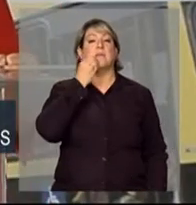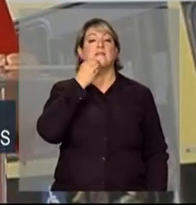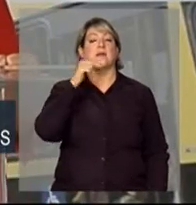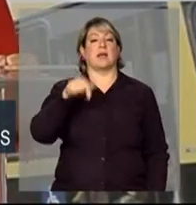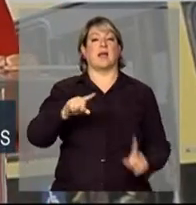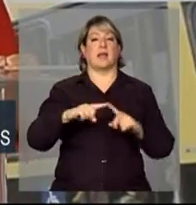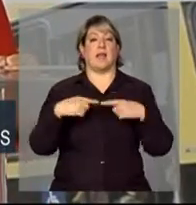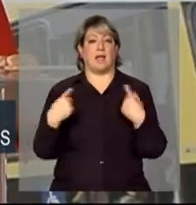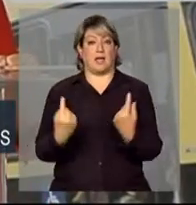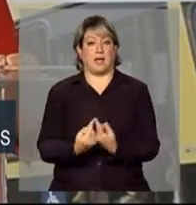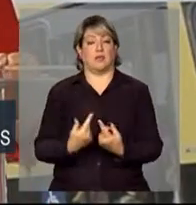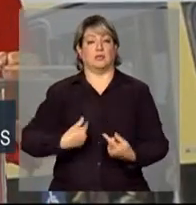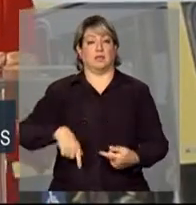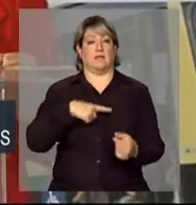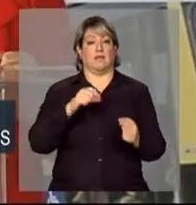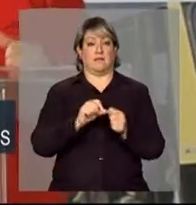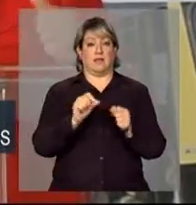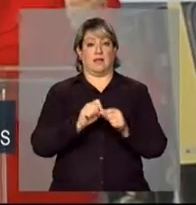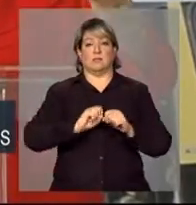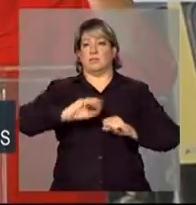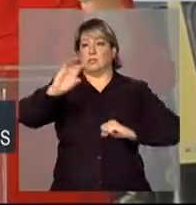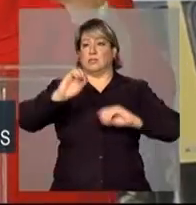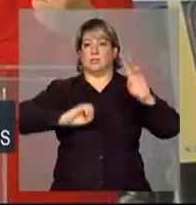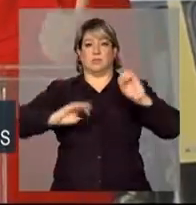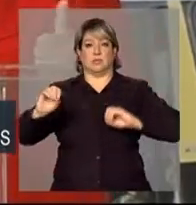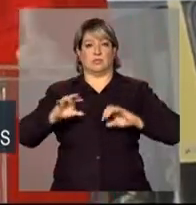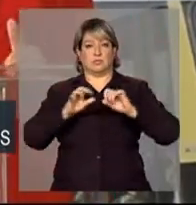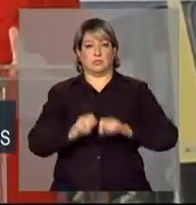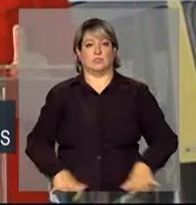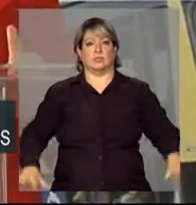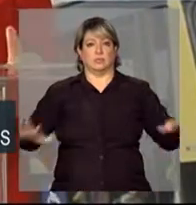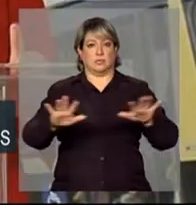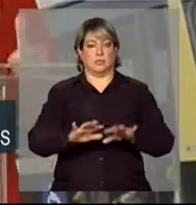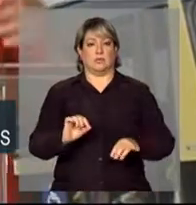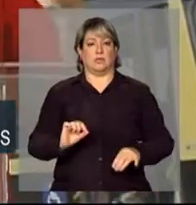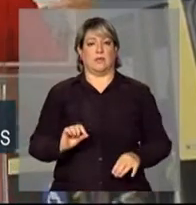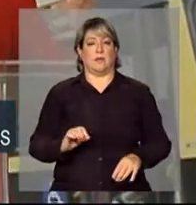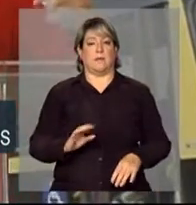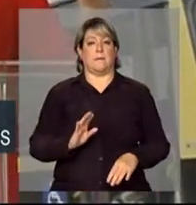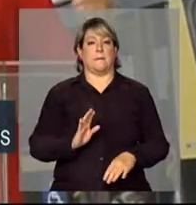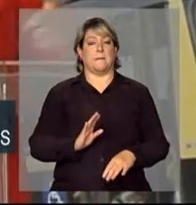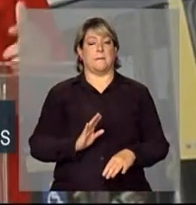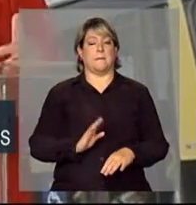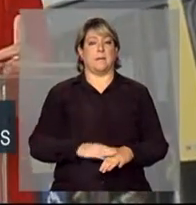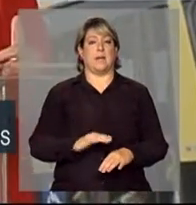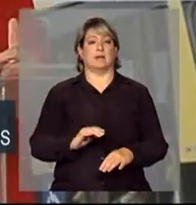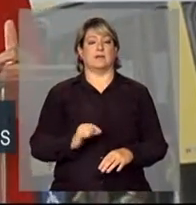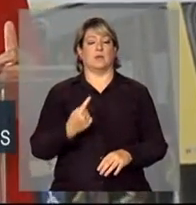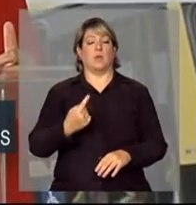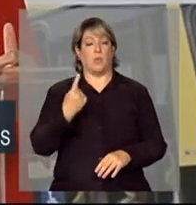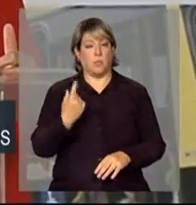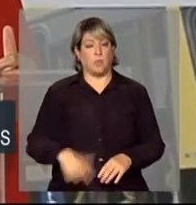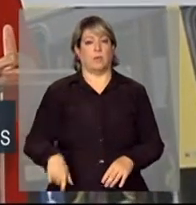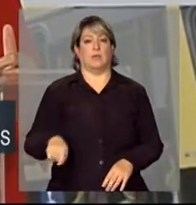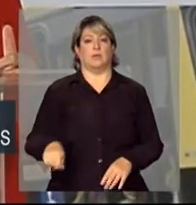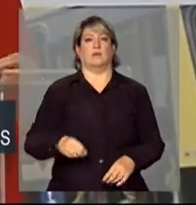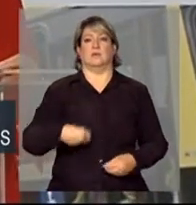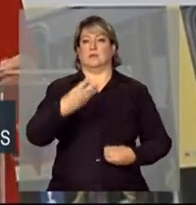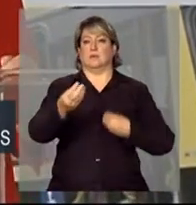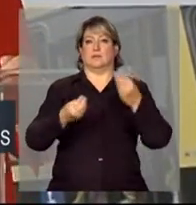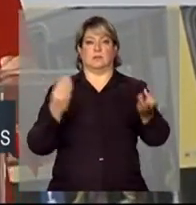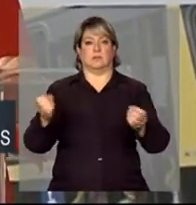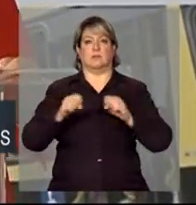nós estamos fazendo a distribuição para mais uma das distribuições que estamos